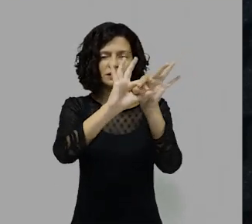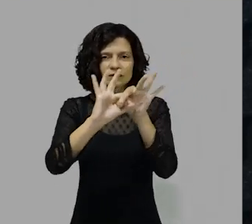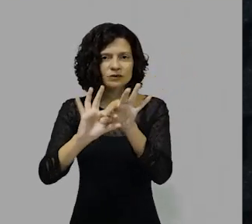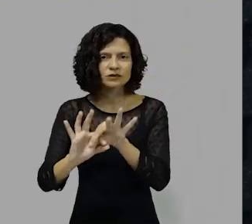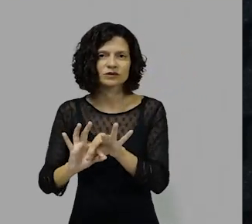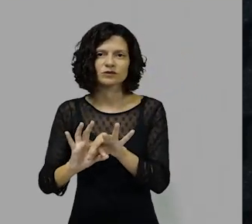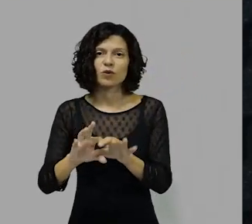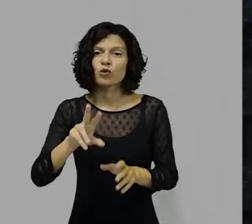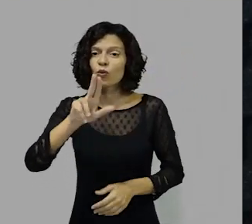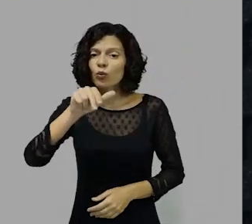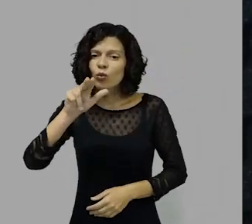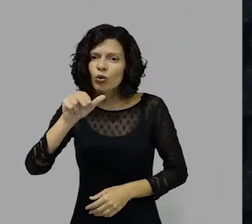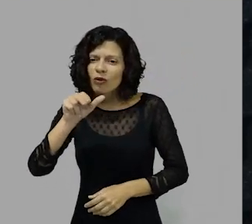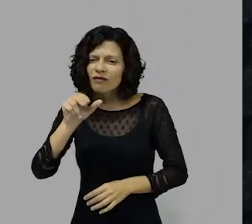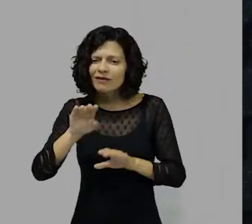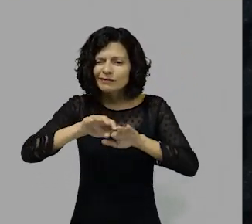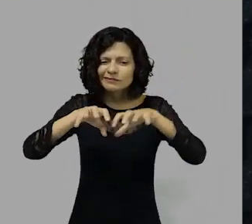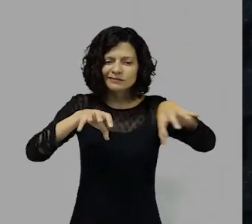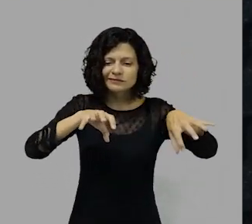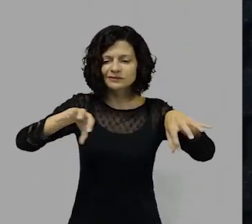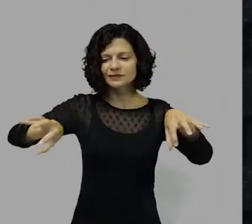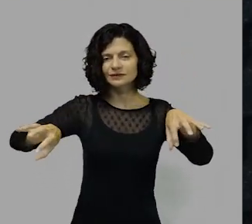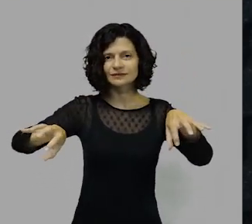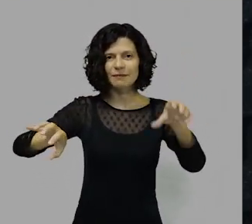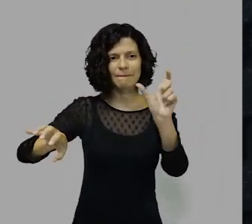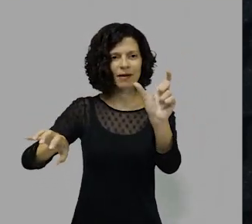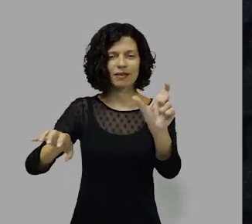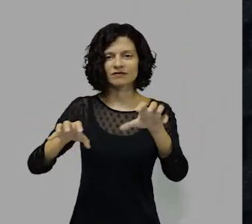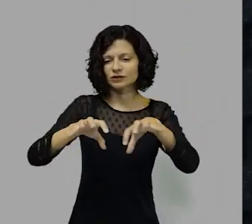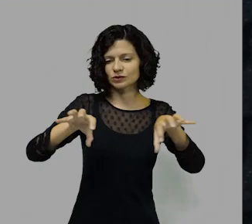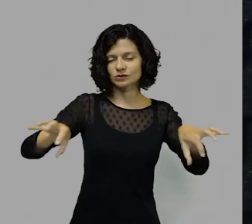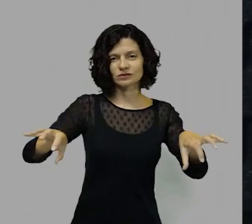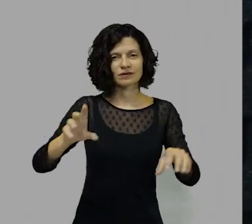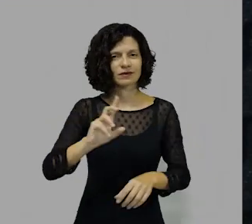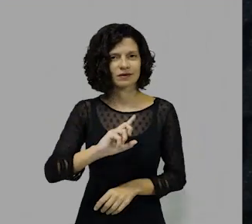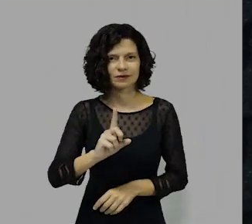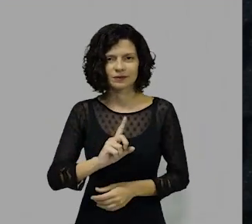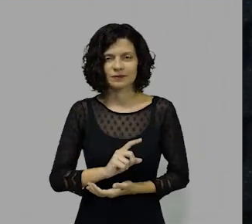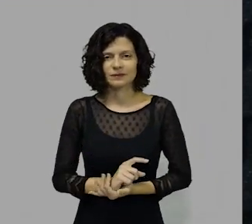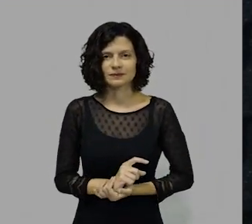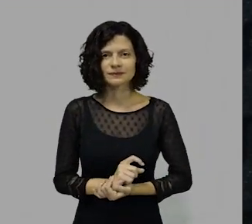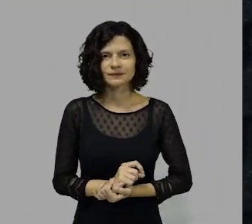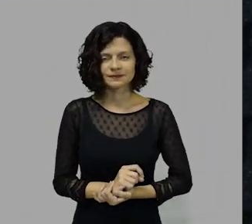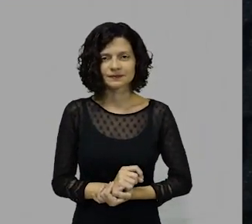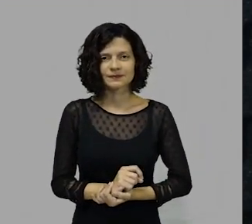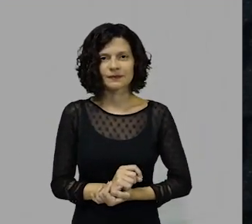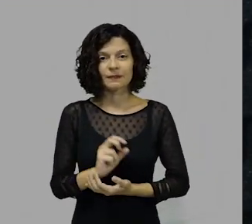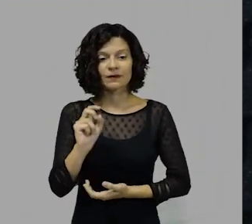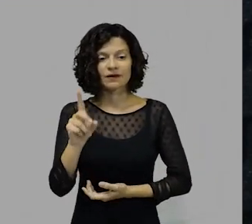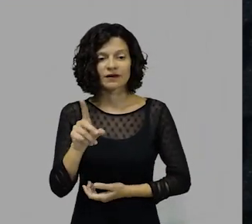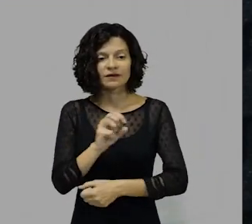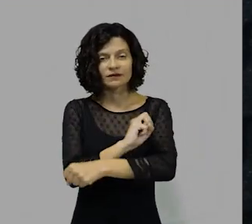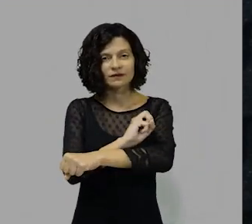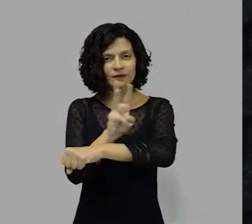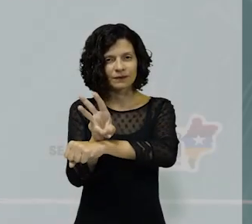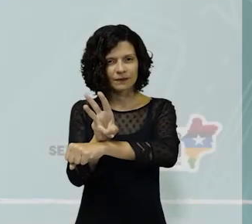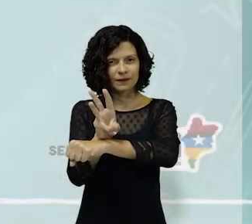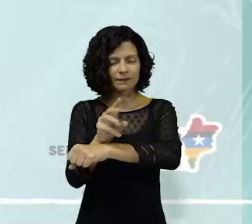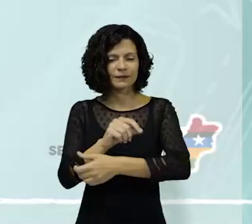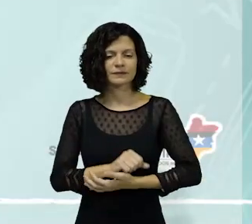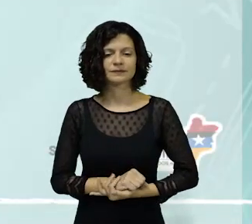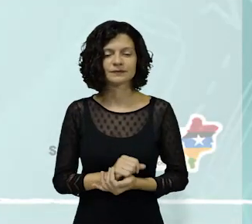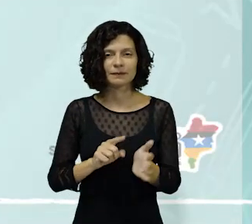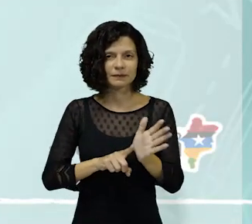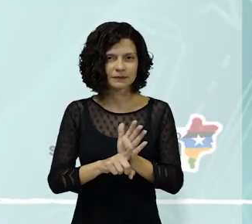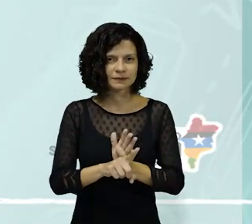nunca analisa eles isoladamente, a palavra solta. Então, aqui, por exemplo, que foi uma questão da UEMA, tá? Do vestibular da UEMA. In